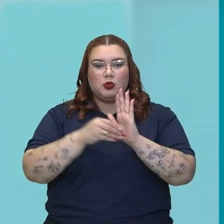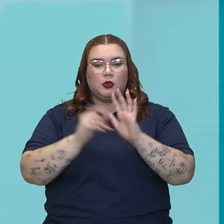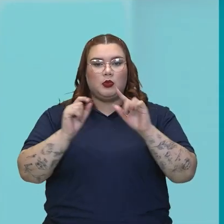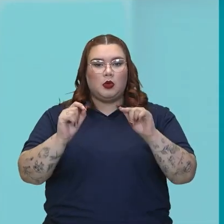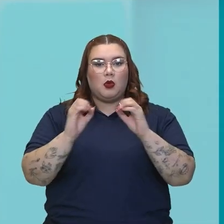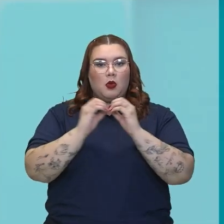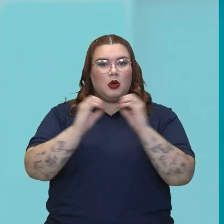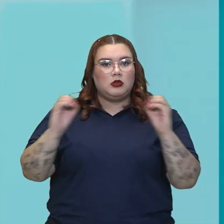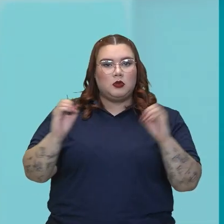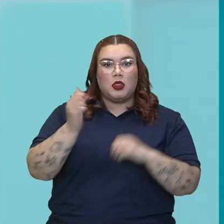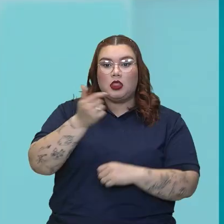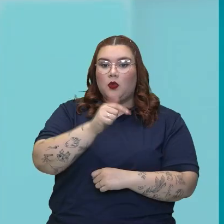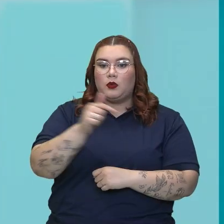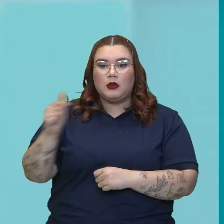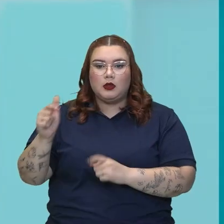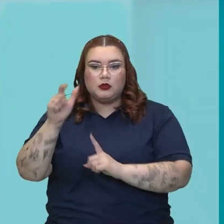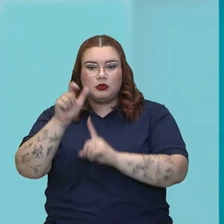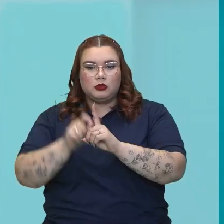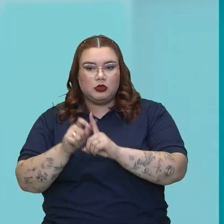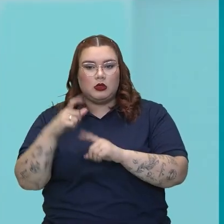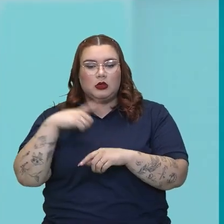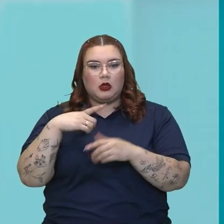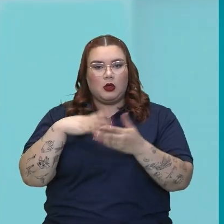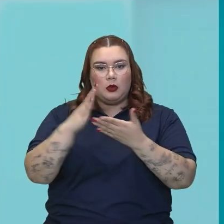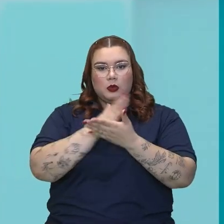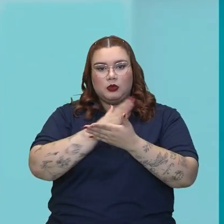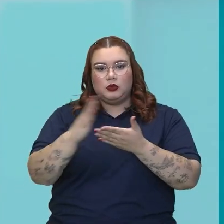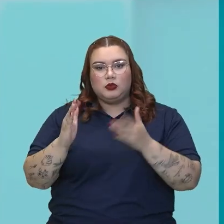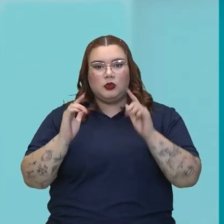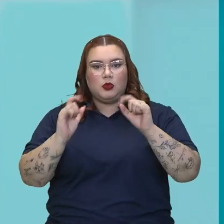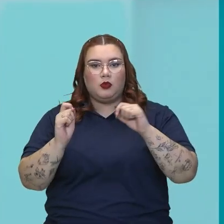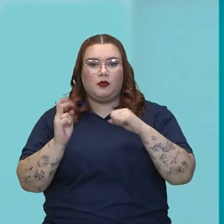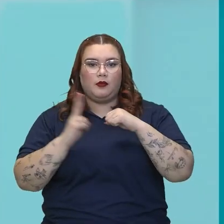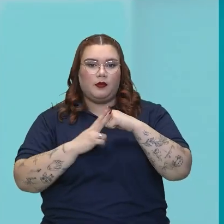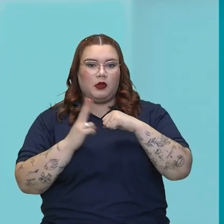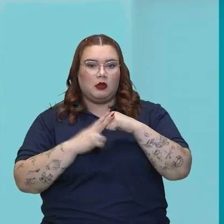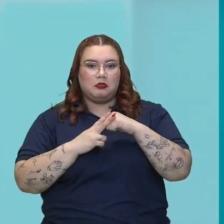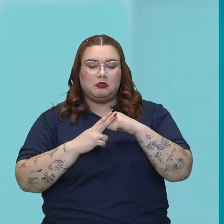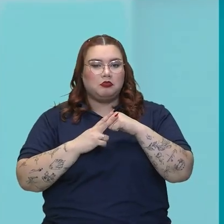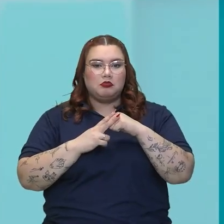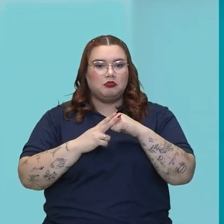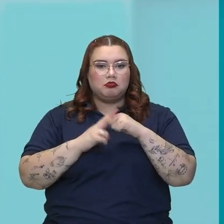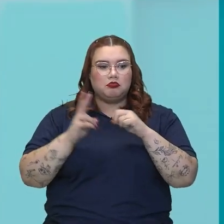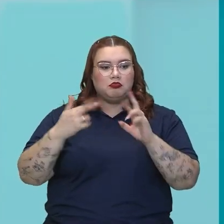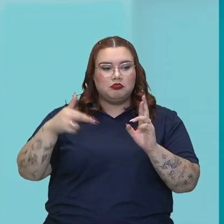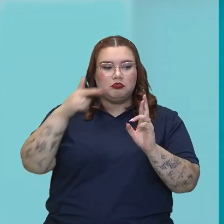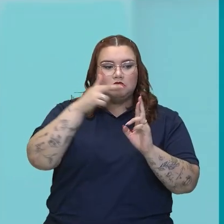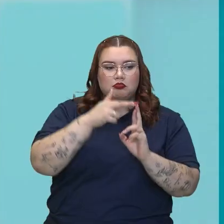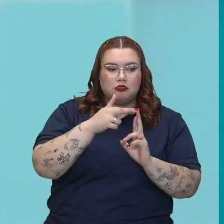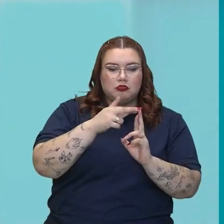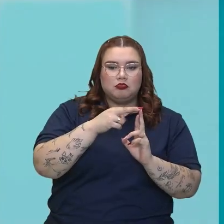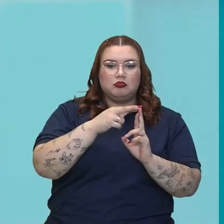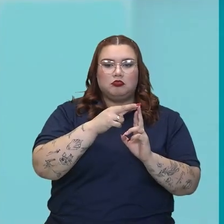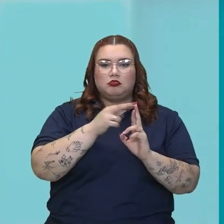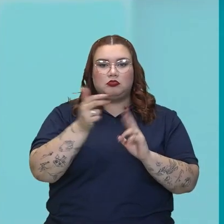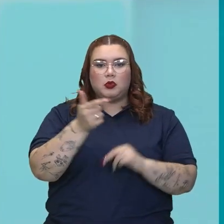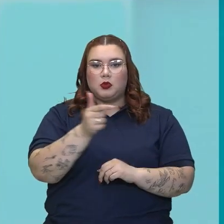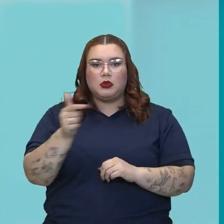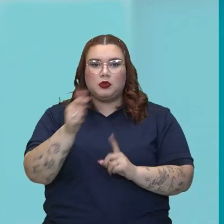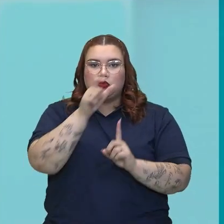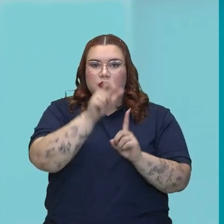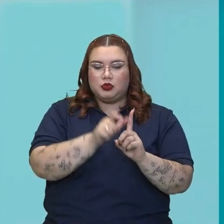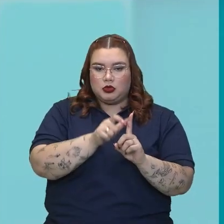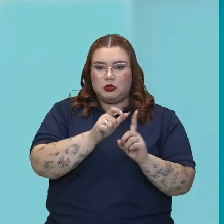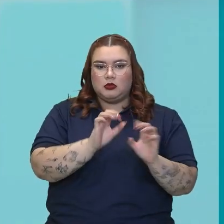sujeito. Existem alguns casos em que o verbo não pode ser atribuído a um agente, vamos